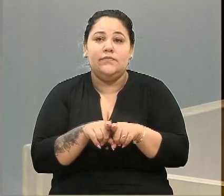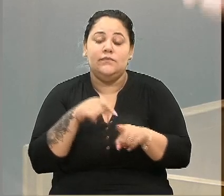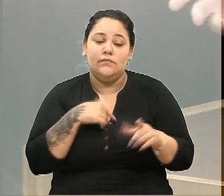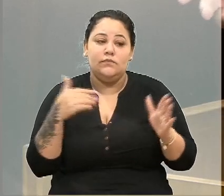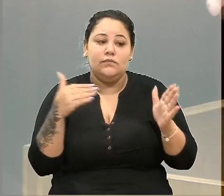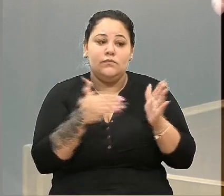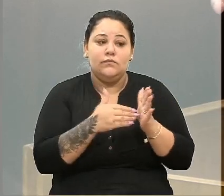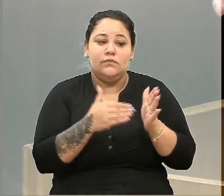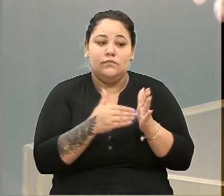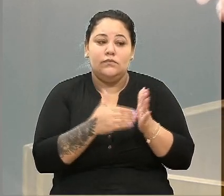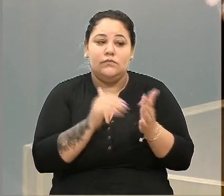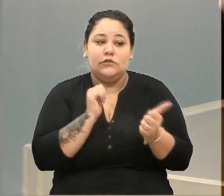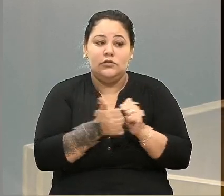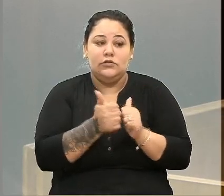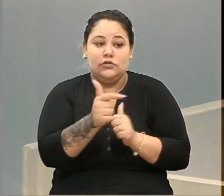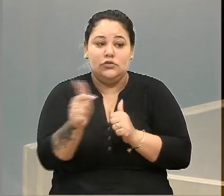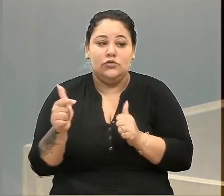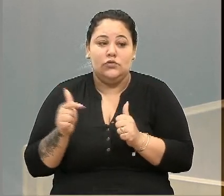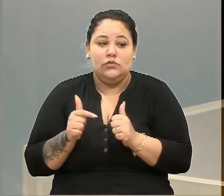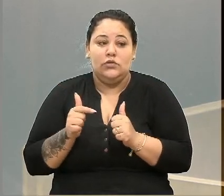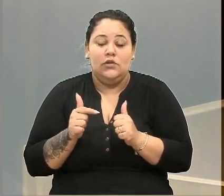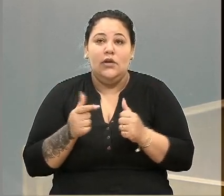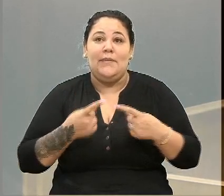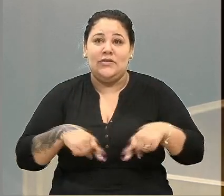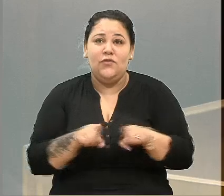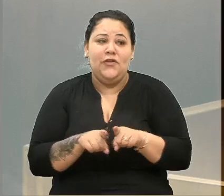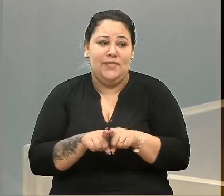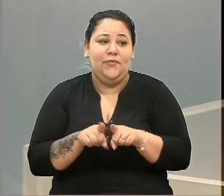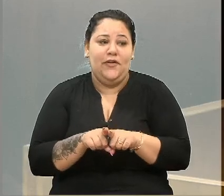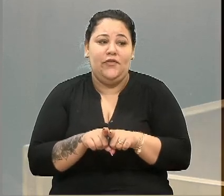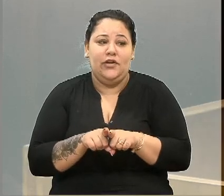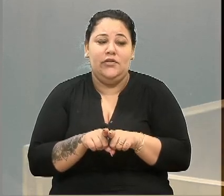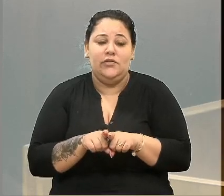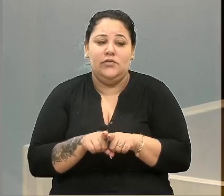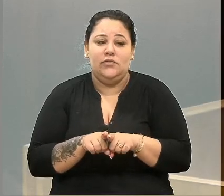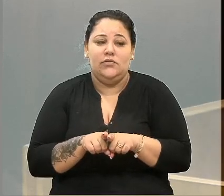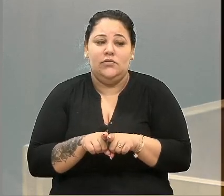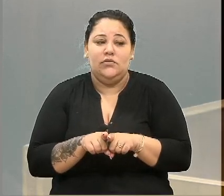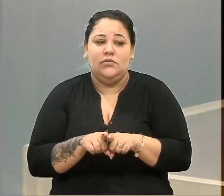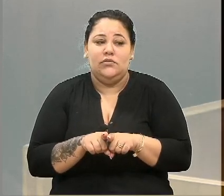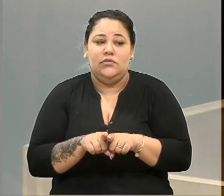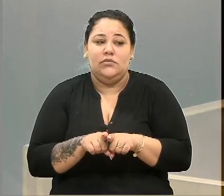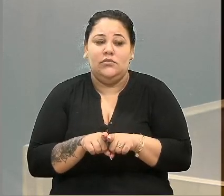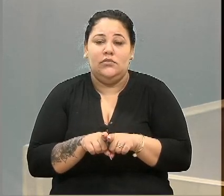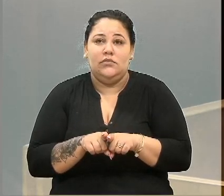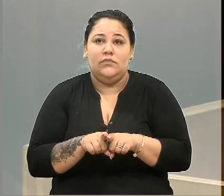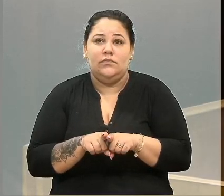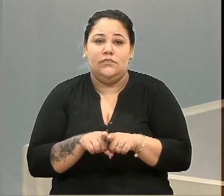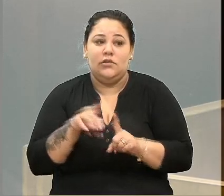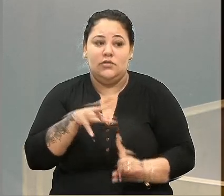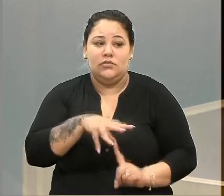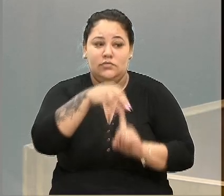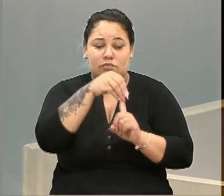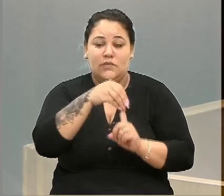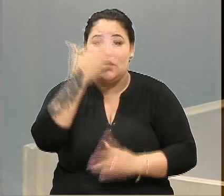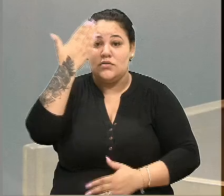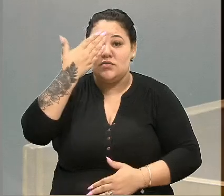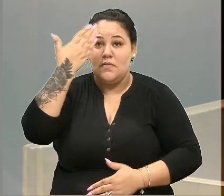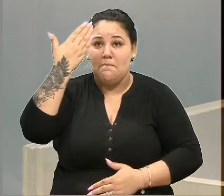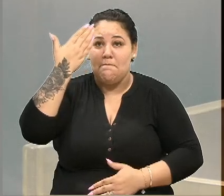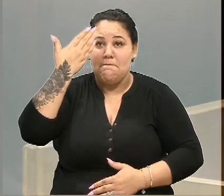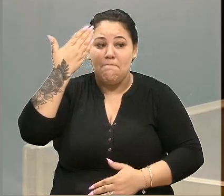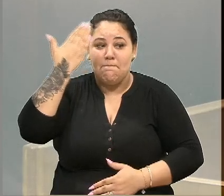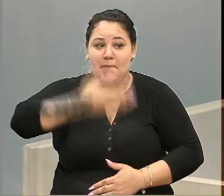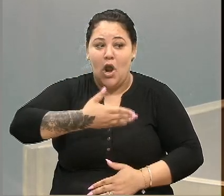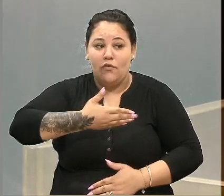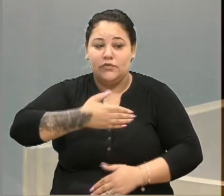atletas de outros estados já estão participando. Então, a meia maratona de Caxias do Sul, extremamente consolidada como uma das principais provas do